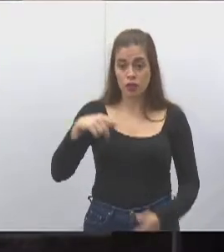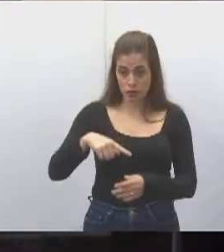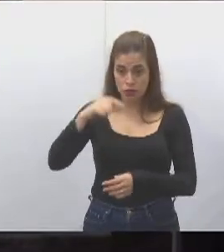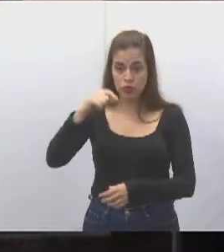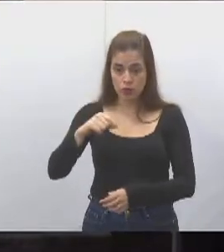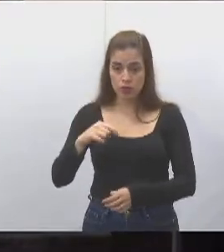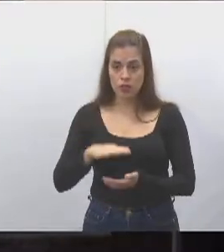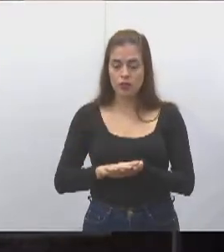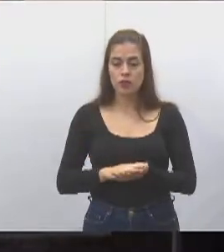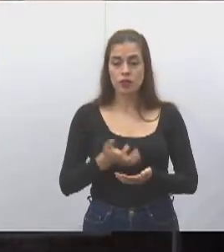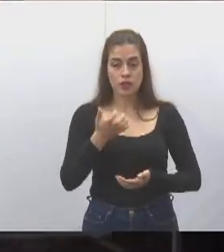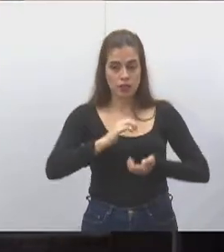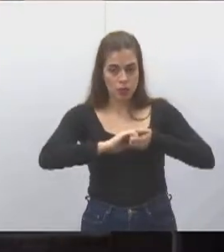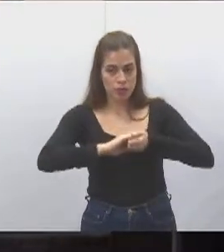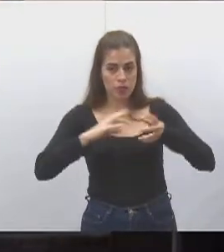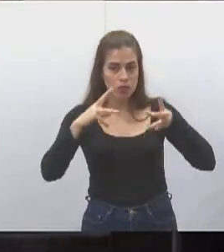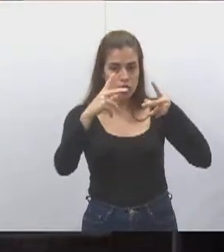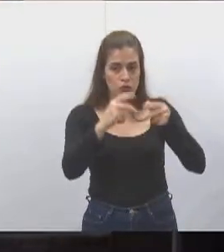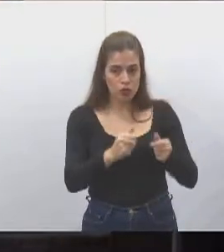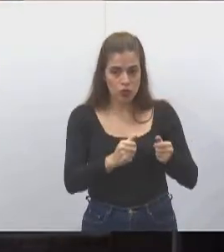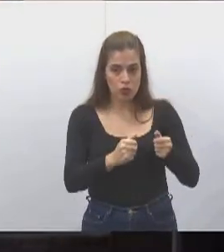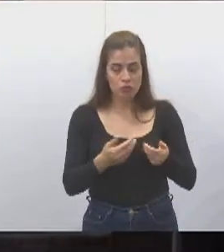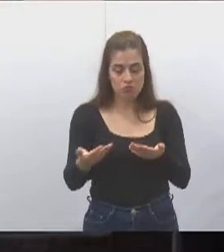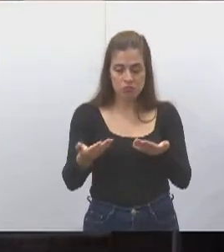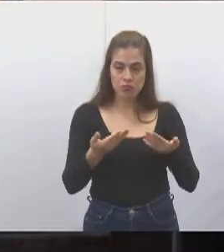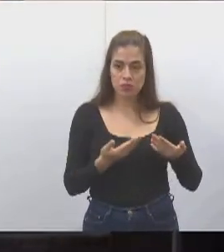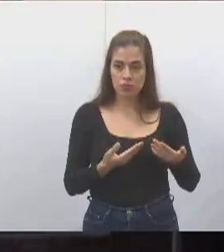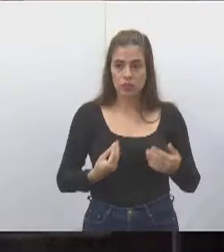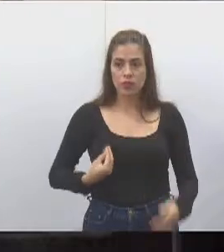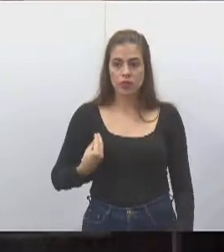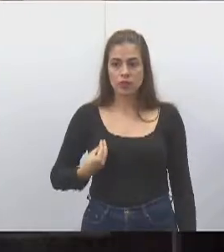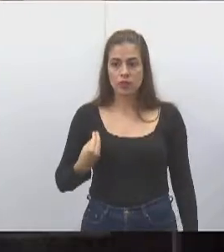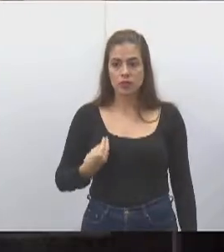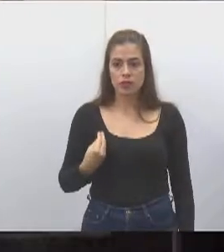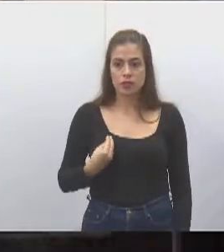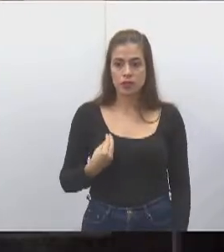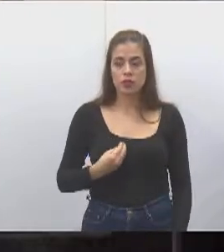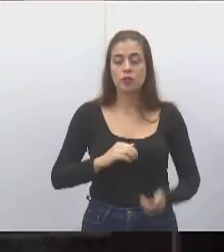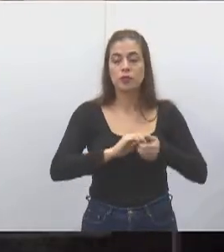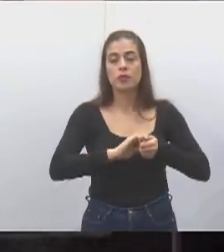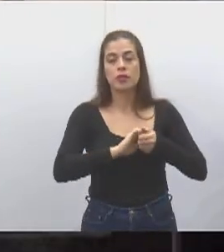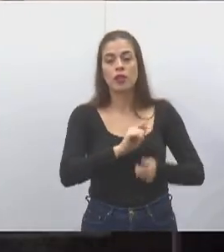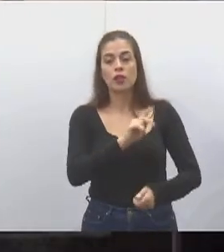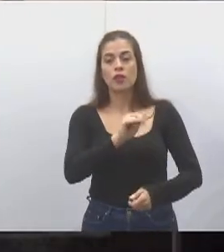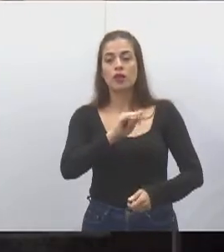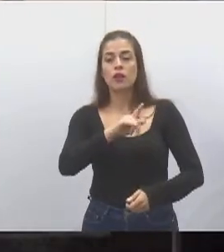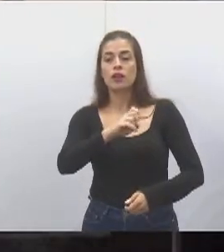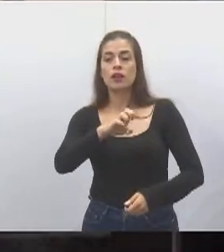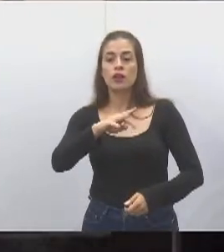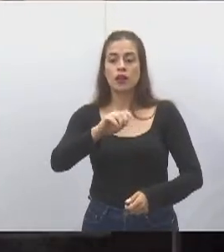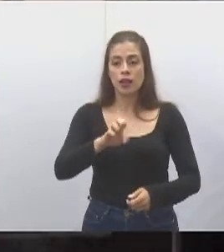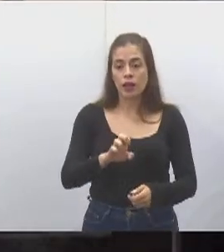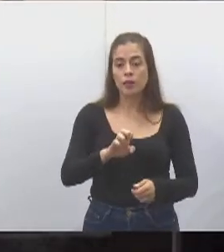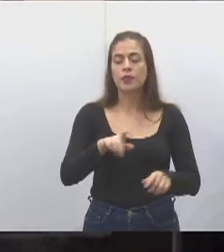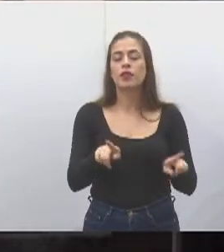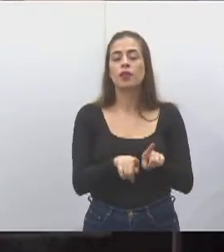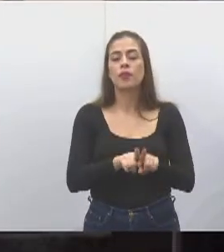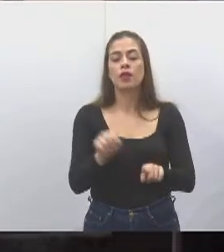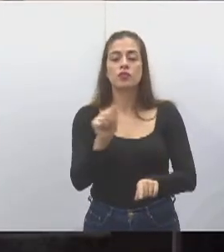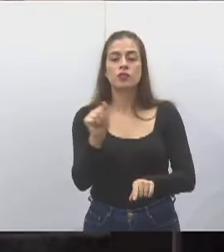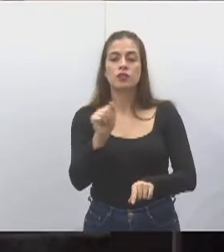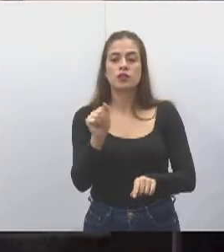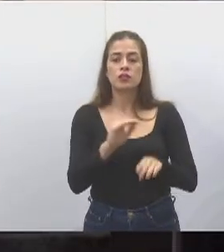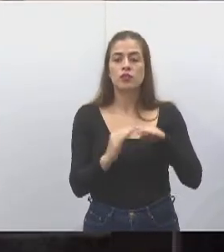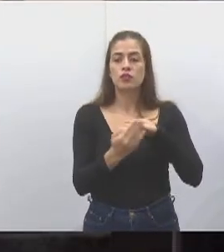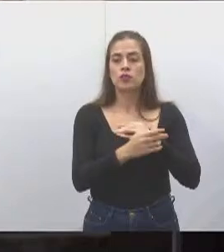começar minha fala, cumprimentar todos os vereadores presentes, cumprimentar o Guilherme, agradecer pela apresentação, cumprimentar também a Associação de Moradores aqui do Veranejal. O caminho que